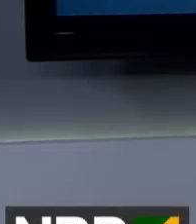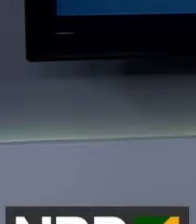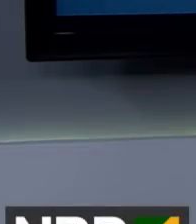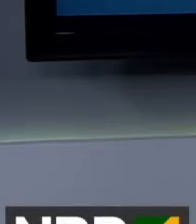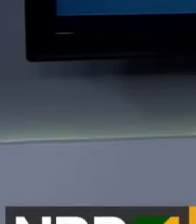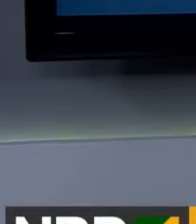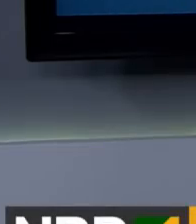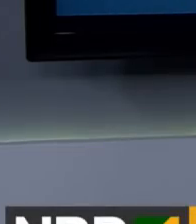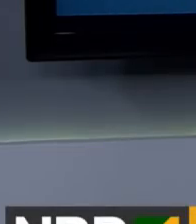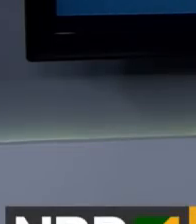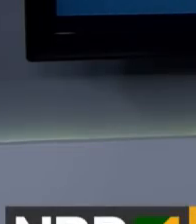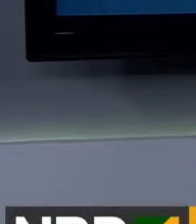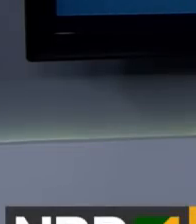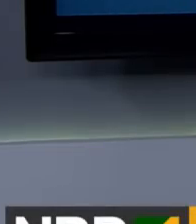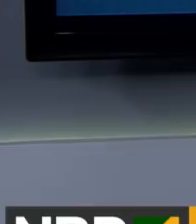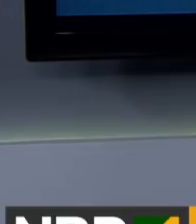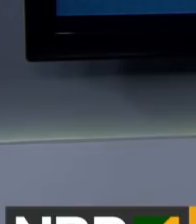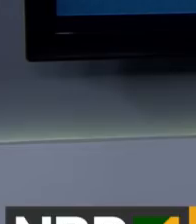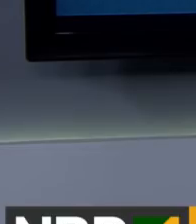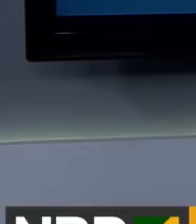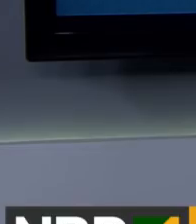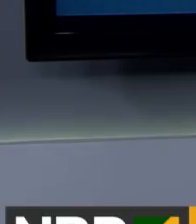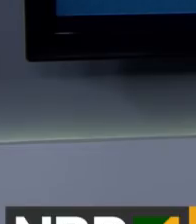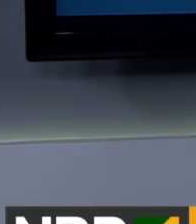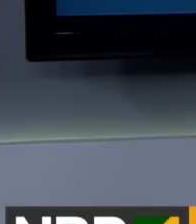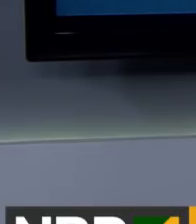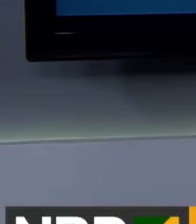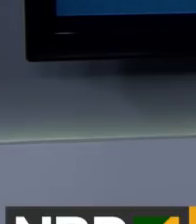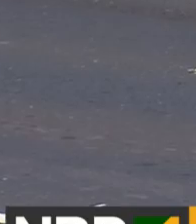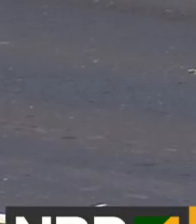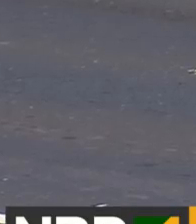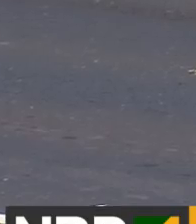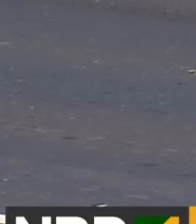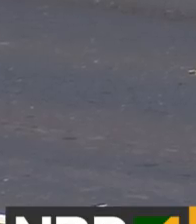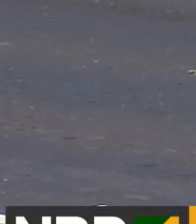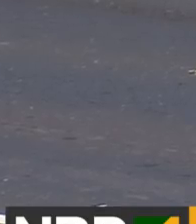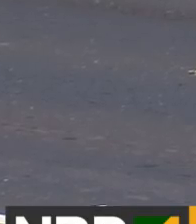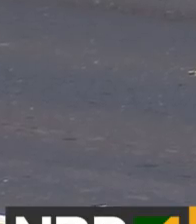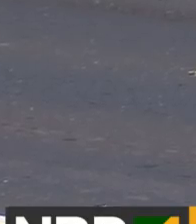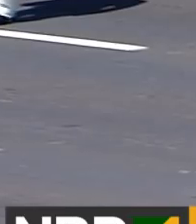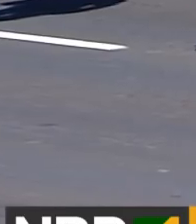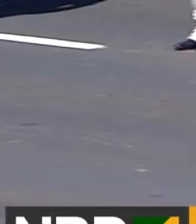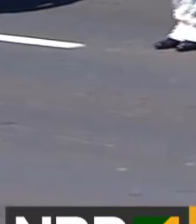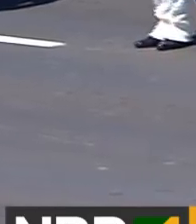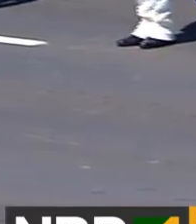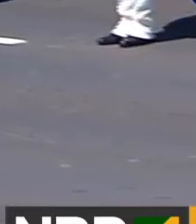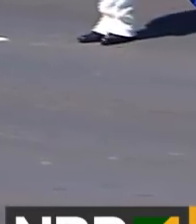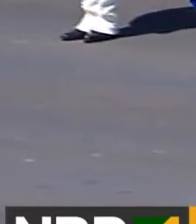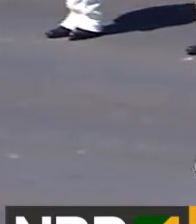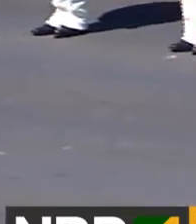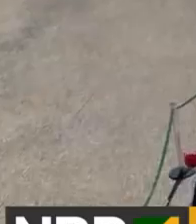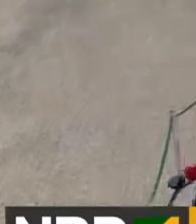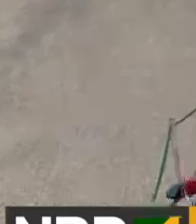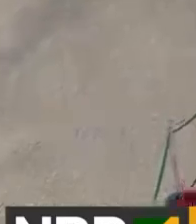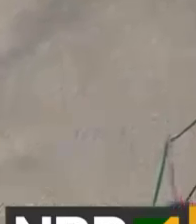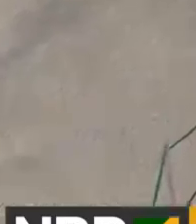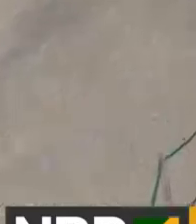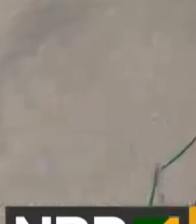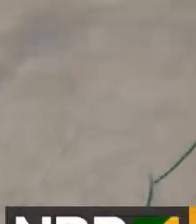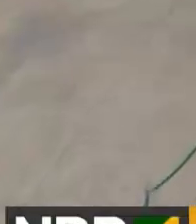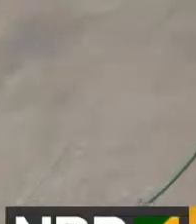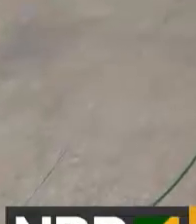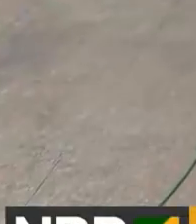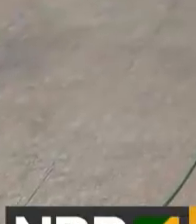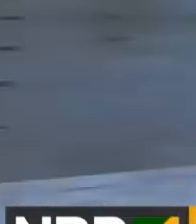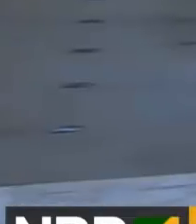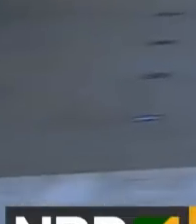presidente do Chile, Sebastián Piñera, fez visita oficial ao Brasil. Ele foi recebido com honras militares no Palácio do Planalto,